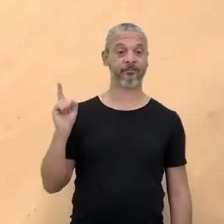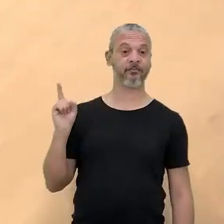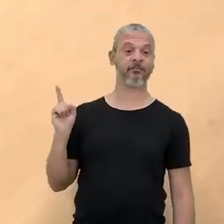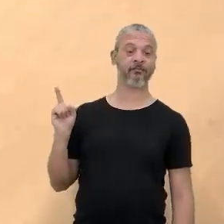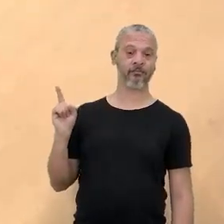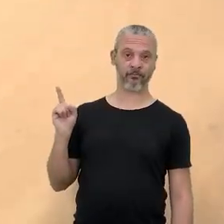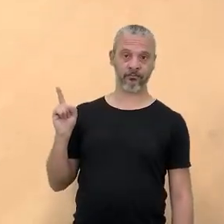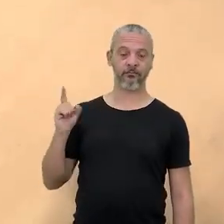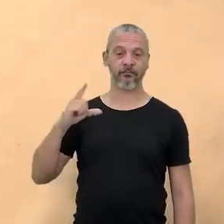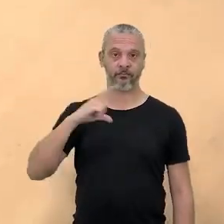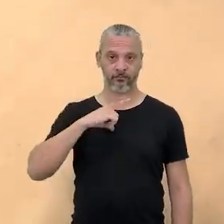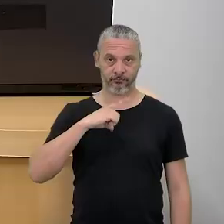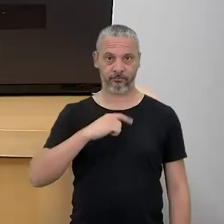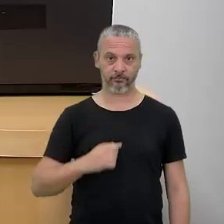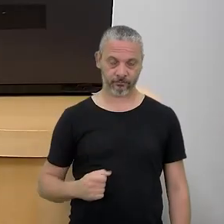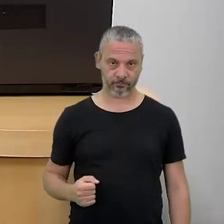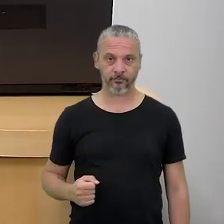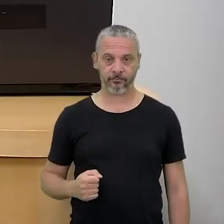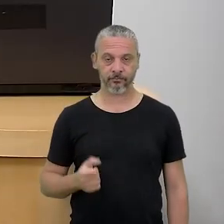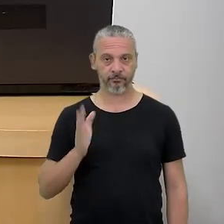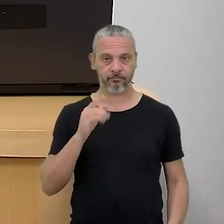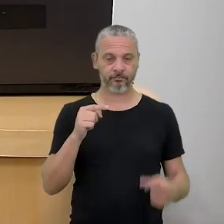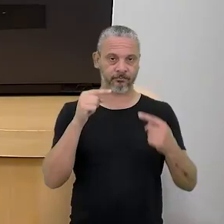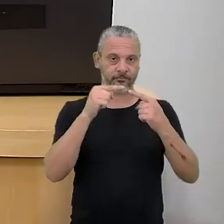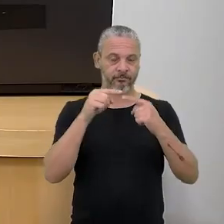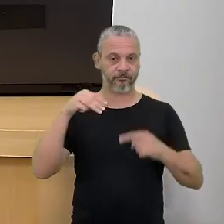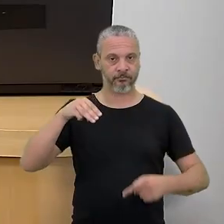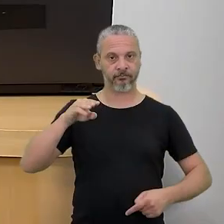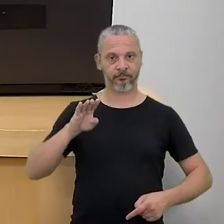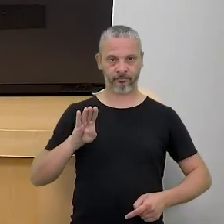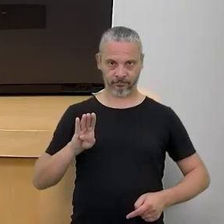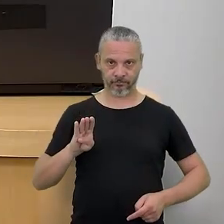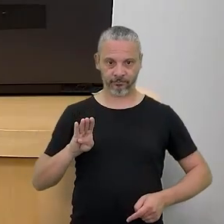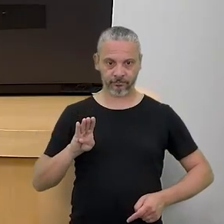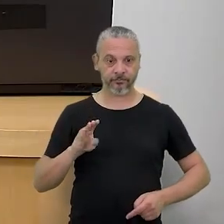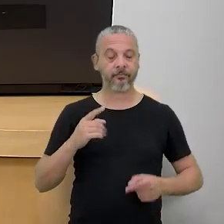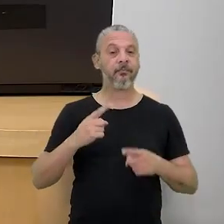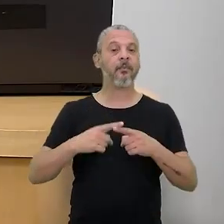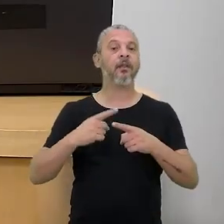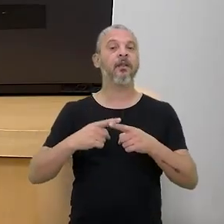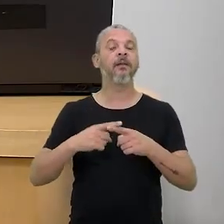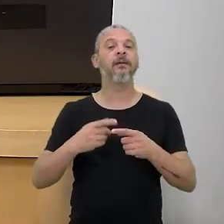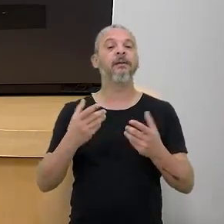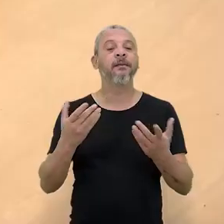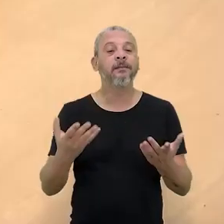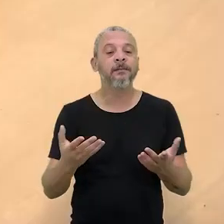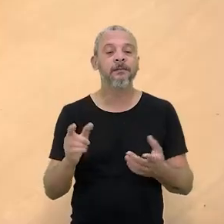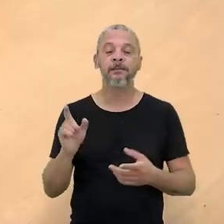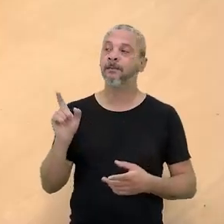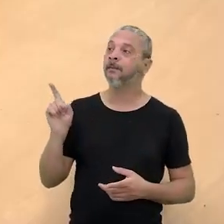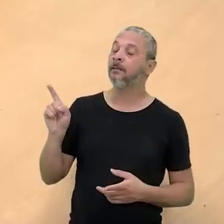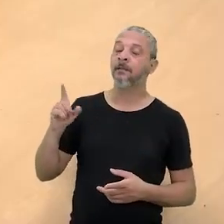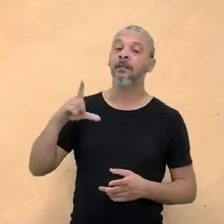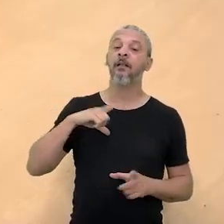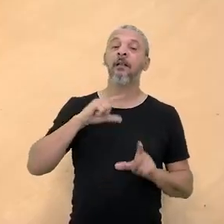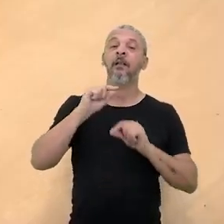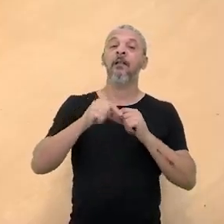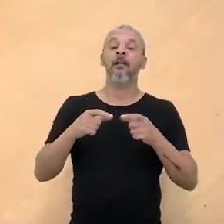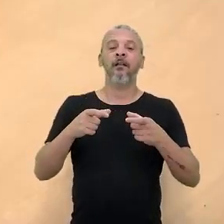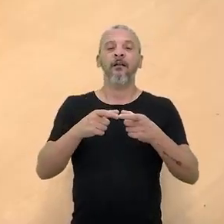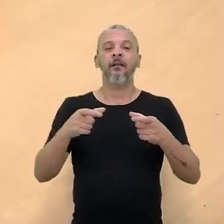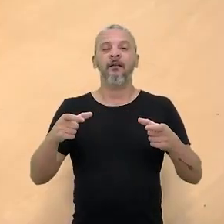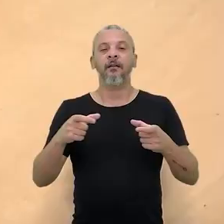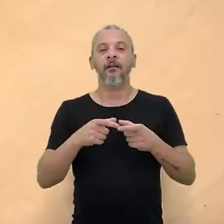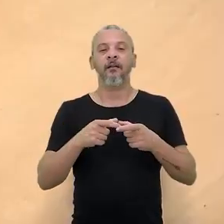o inverso do que eu deixei aberto para minha microbit, do meu visor. Por quê? Porque aqui nós vamos